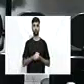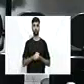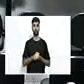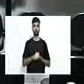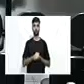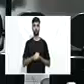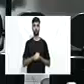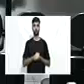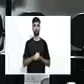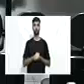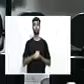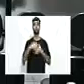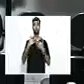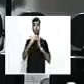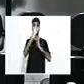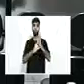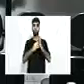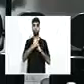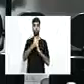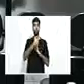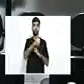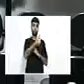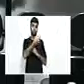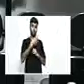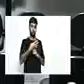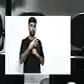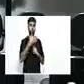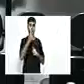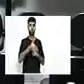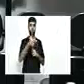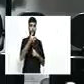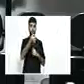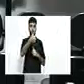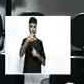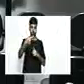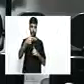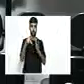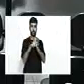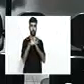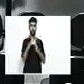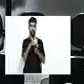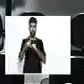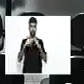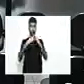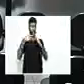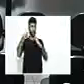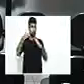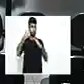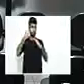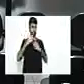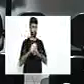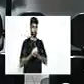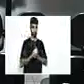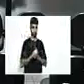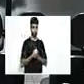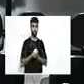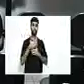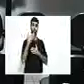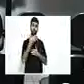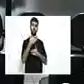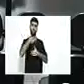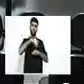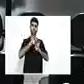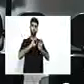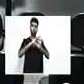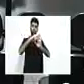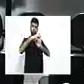Gerais Moção número 14 de 2017 senhor presidente da Câmara Municipal requeremos na